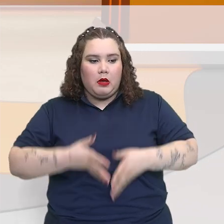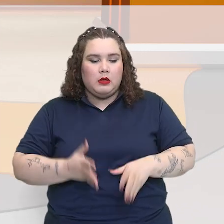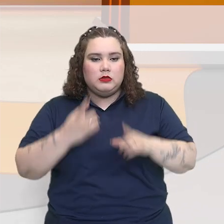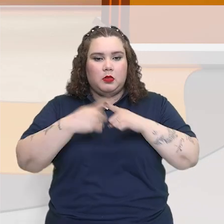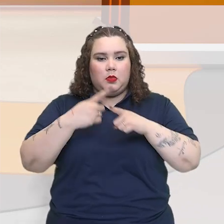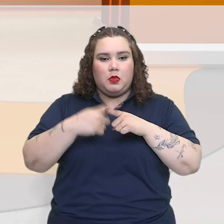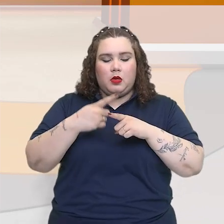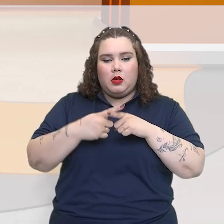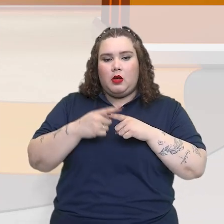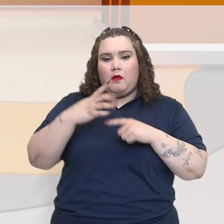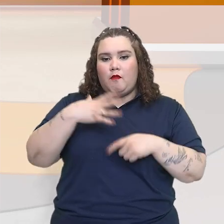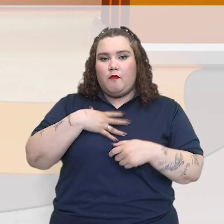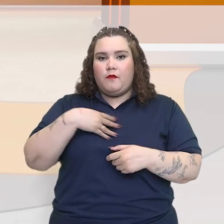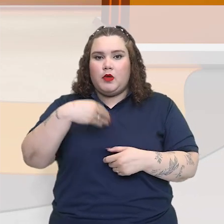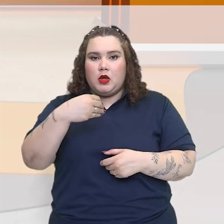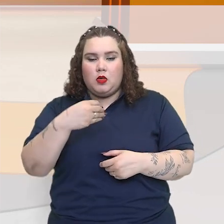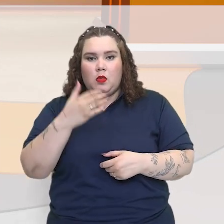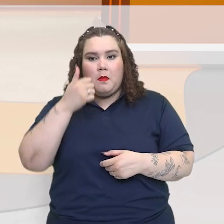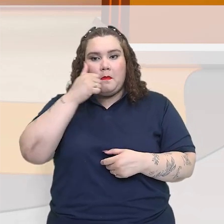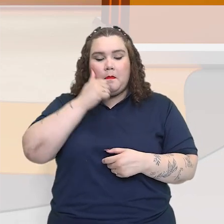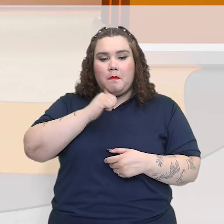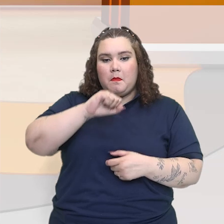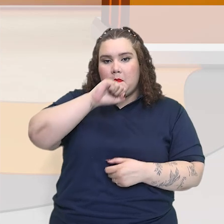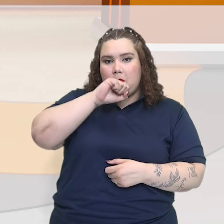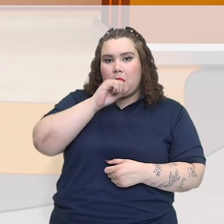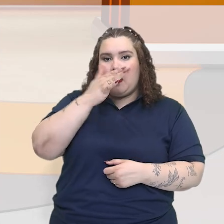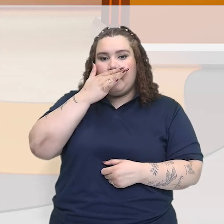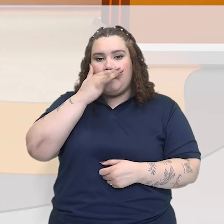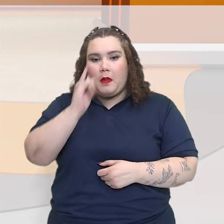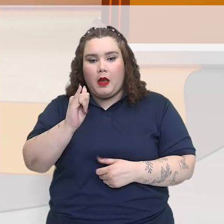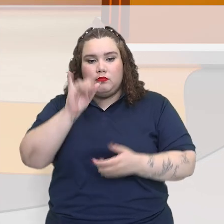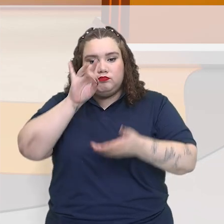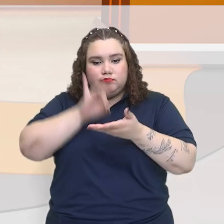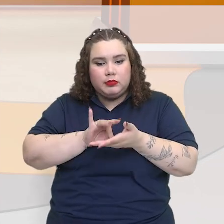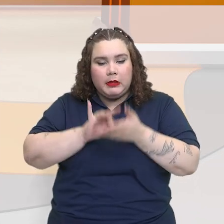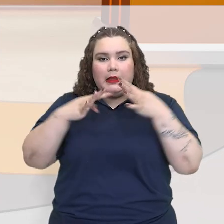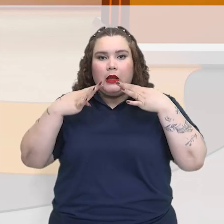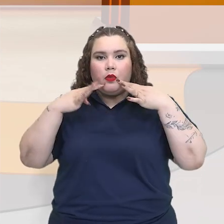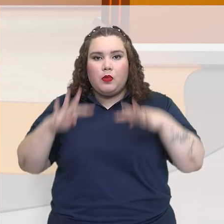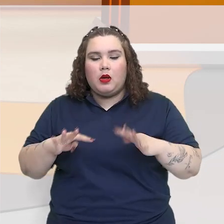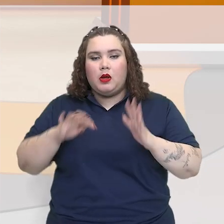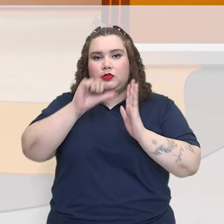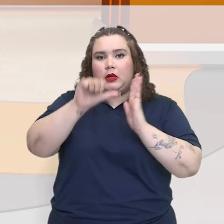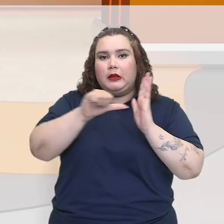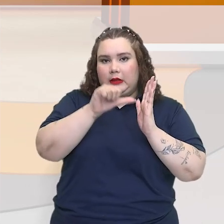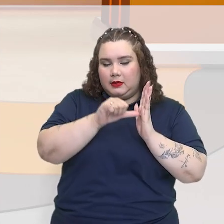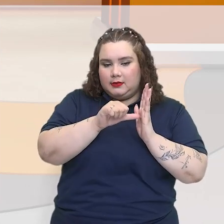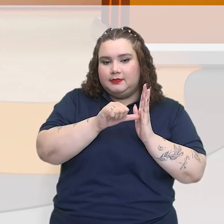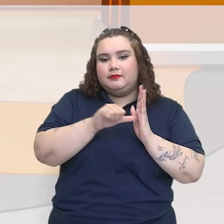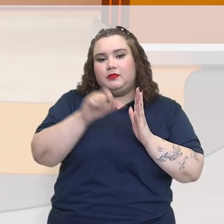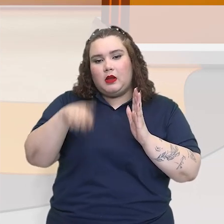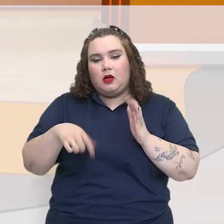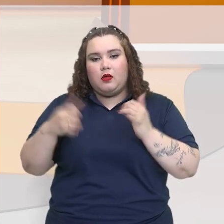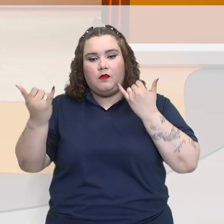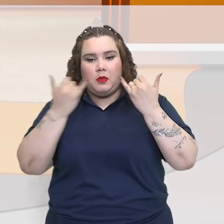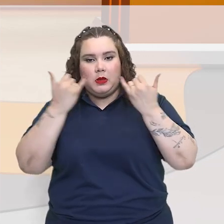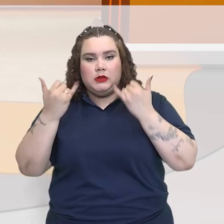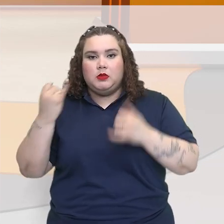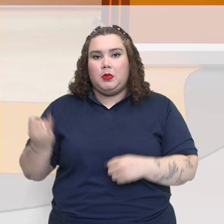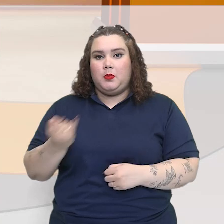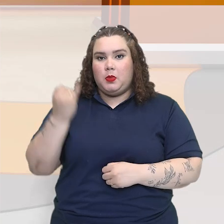de pai e mãe ateniense. Isso é um ponto muito